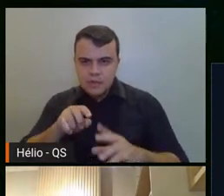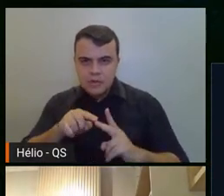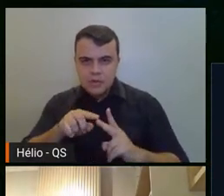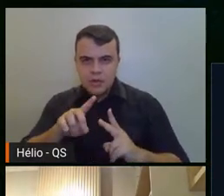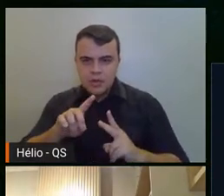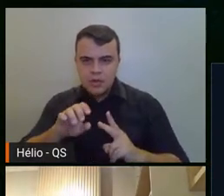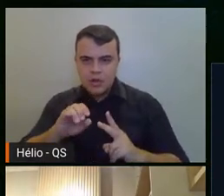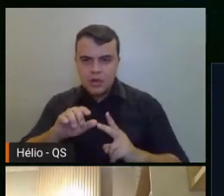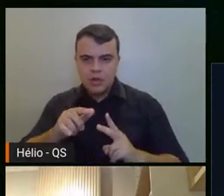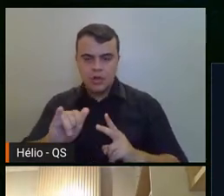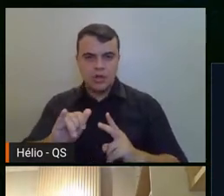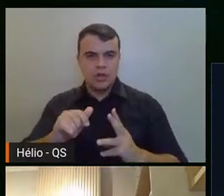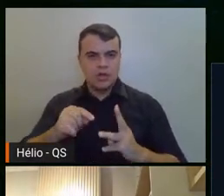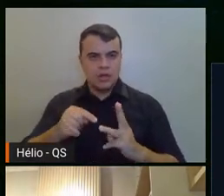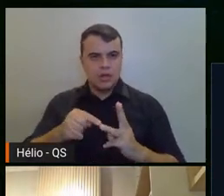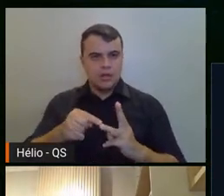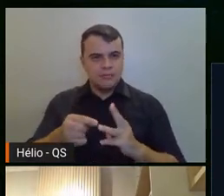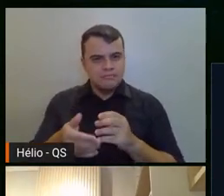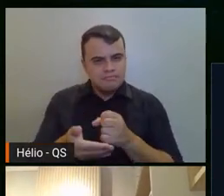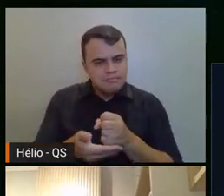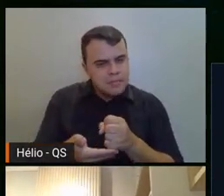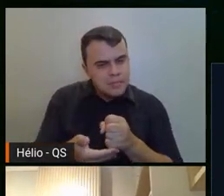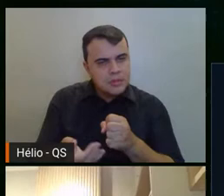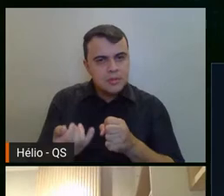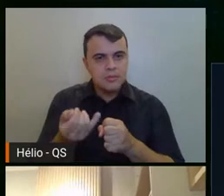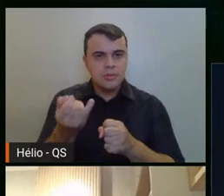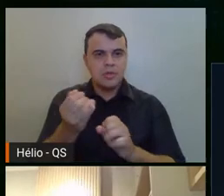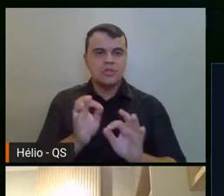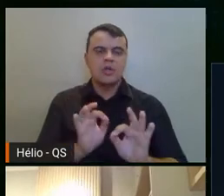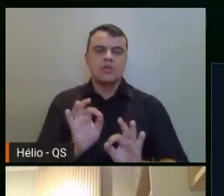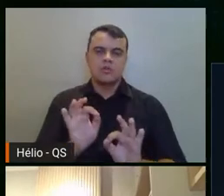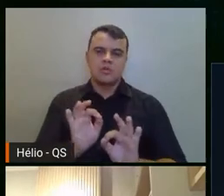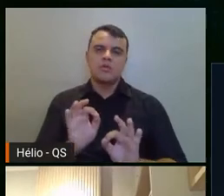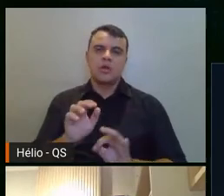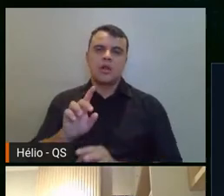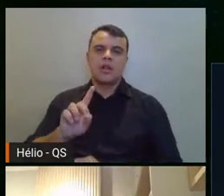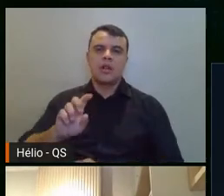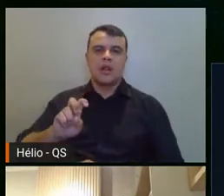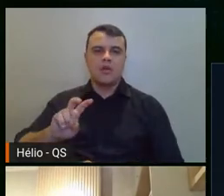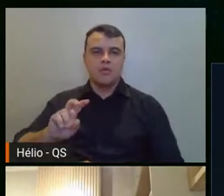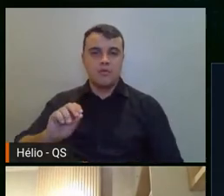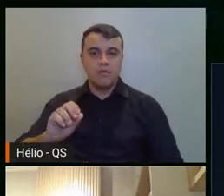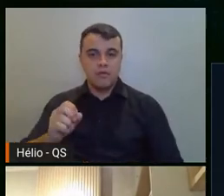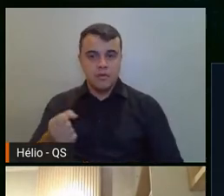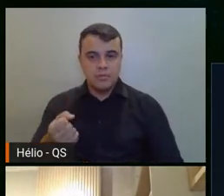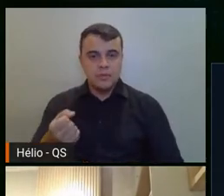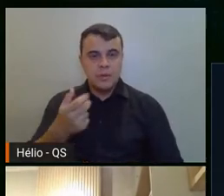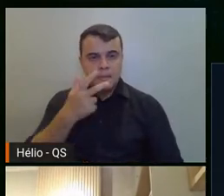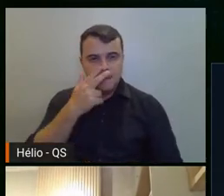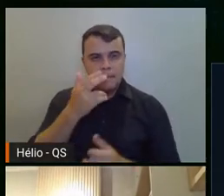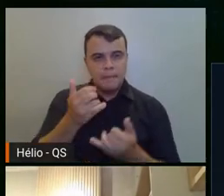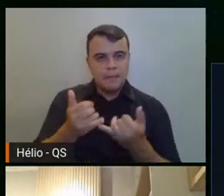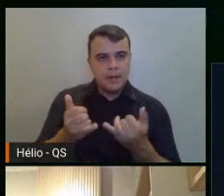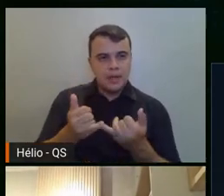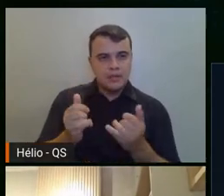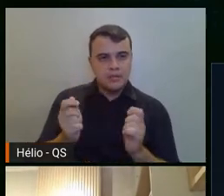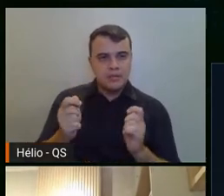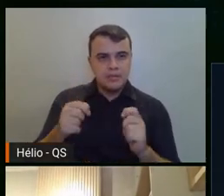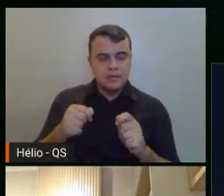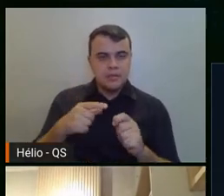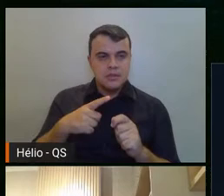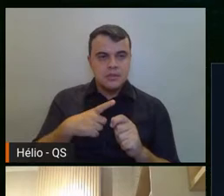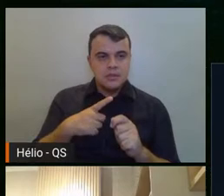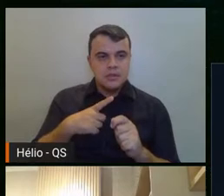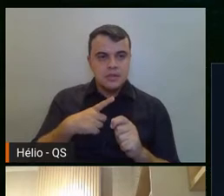dockers são A Essência dessa parte de infraestrutura e de Devotos né então É como se você tivesse se você